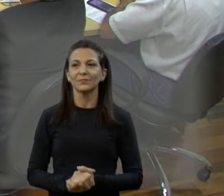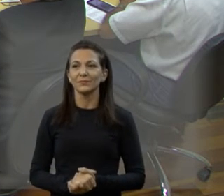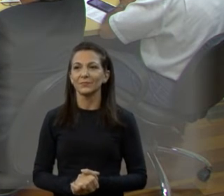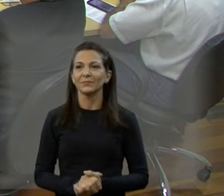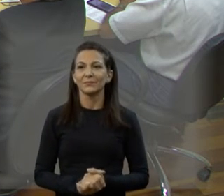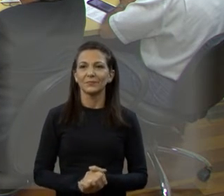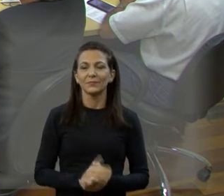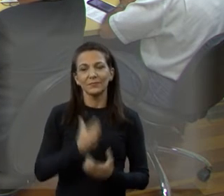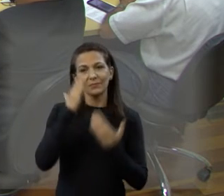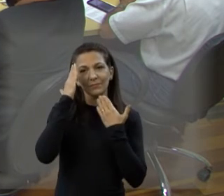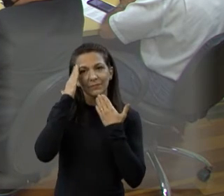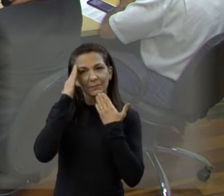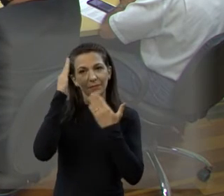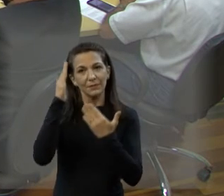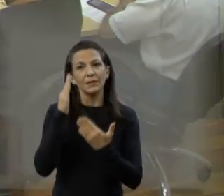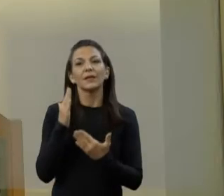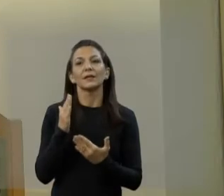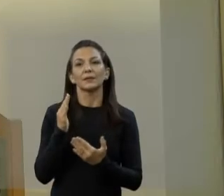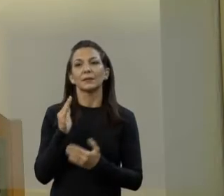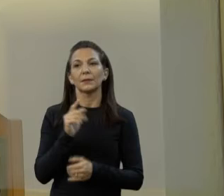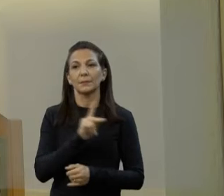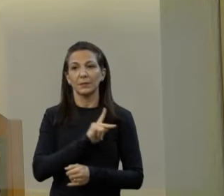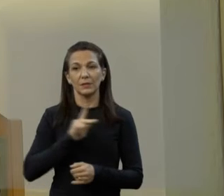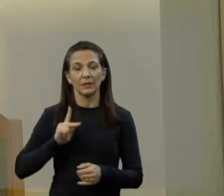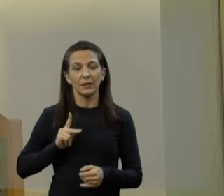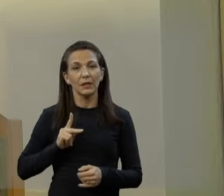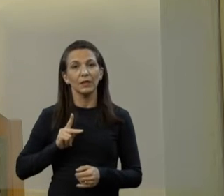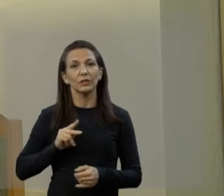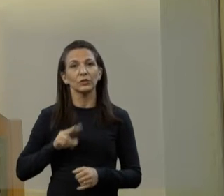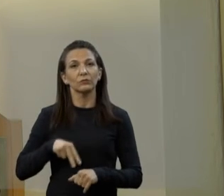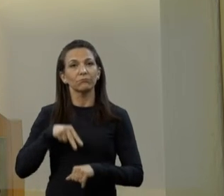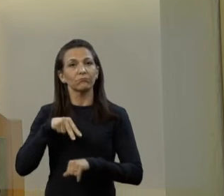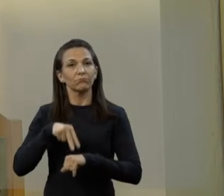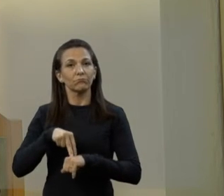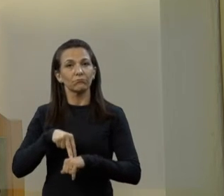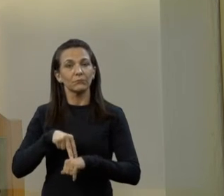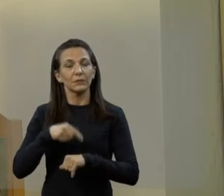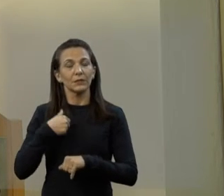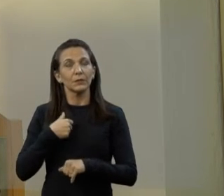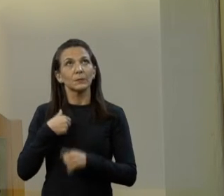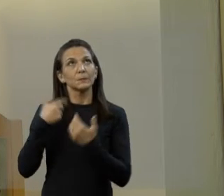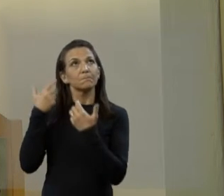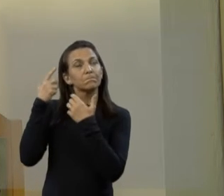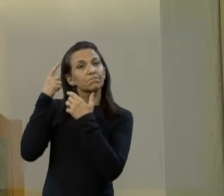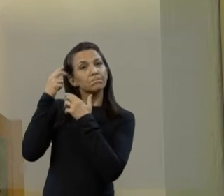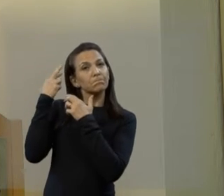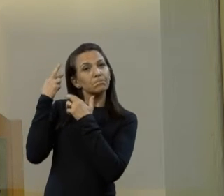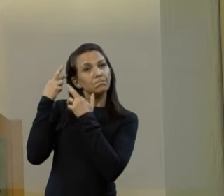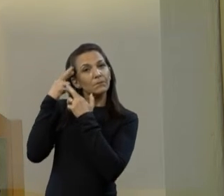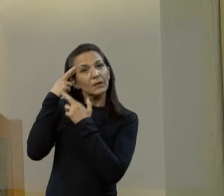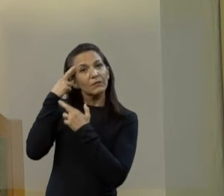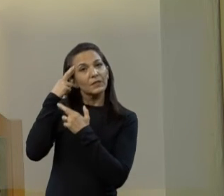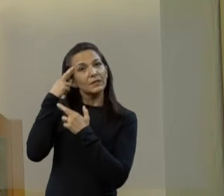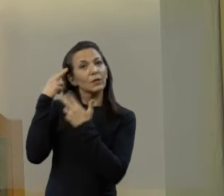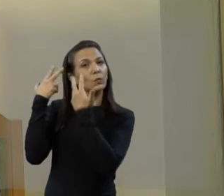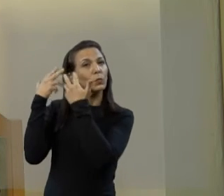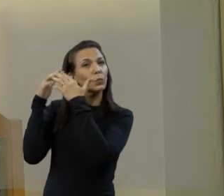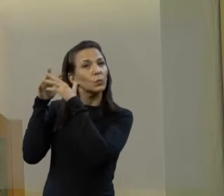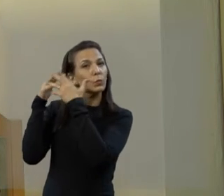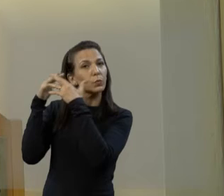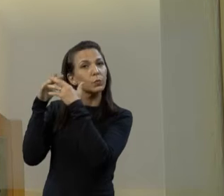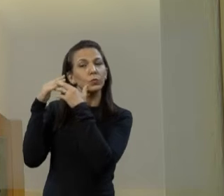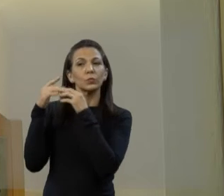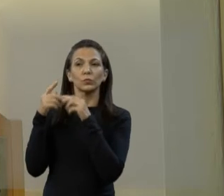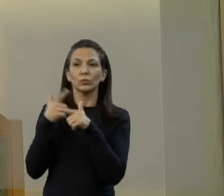obrigada senhor presidente para me dar o direito da fala eu só quero fazer uma reflexão acerca deste plano Municipal de Juventude em